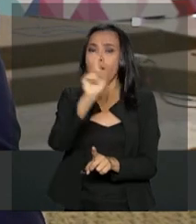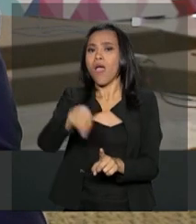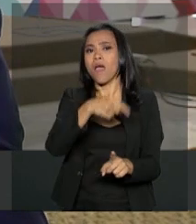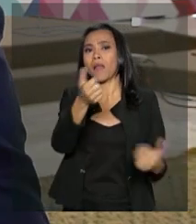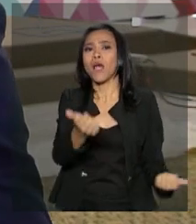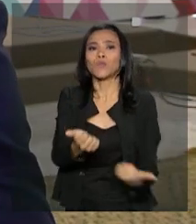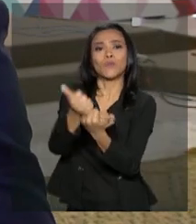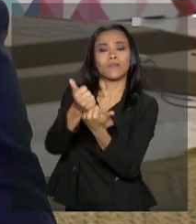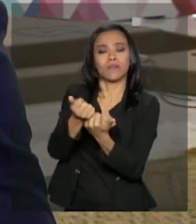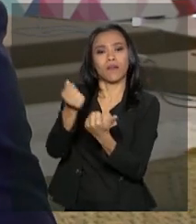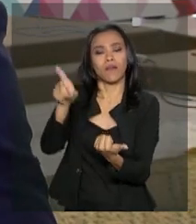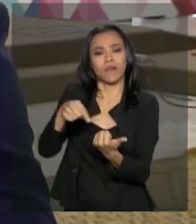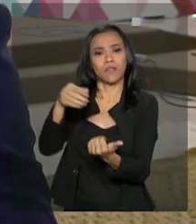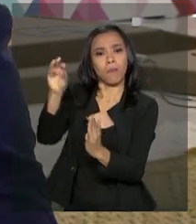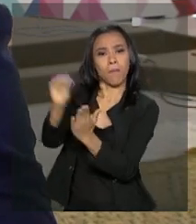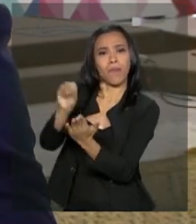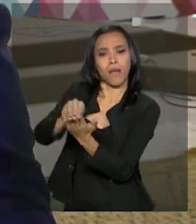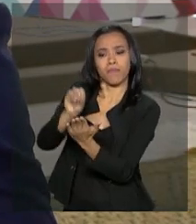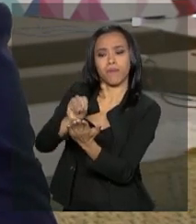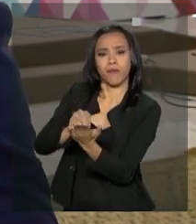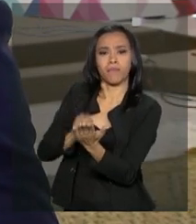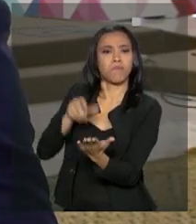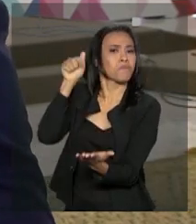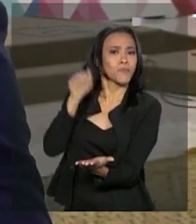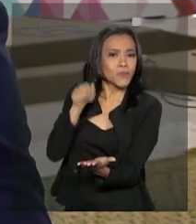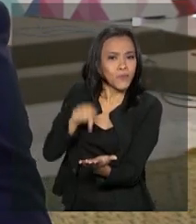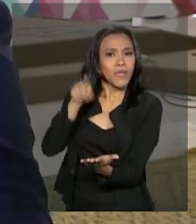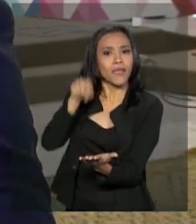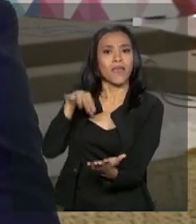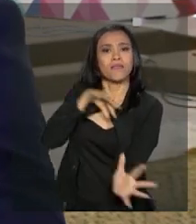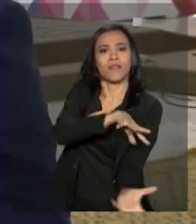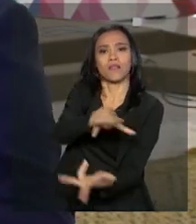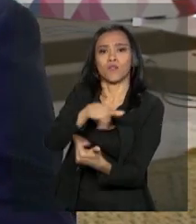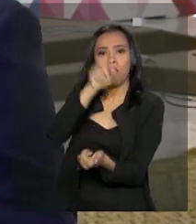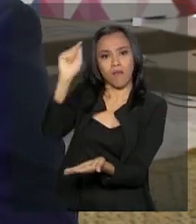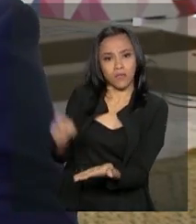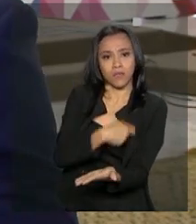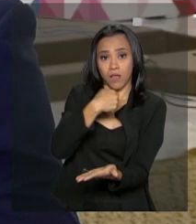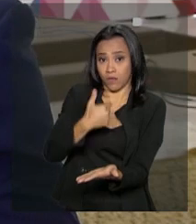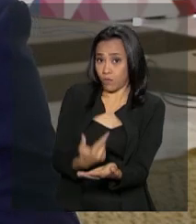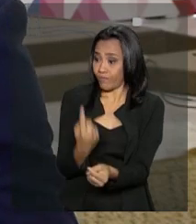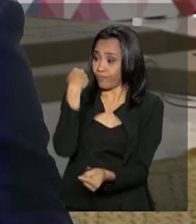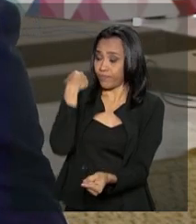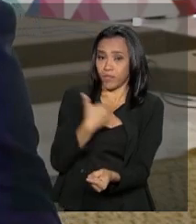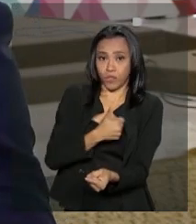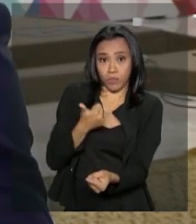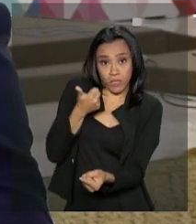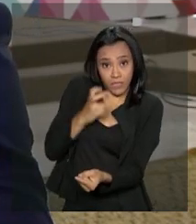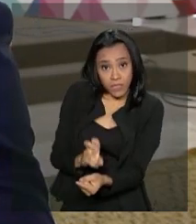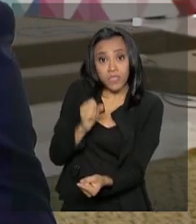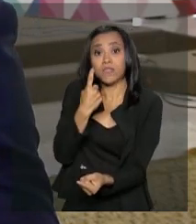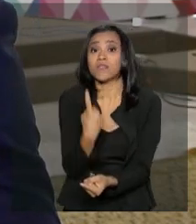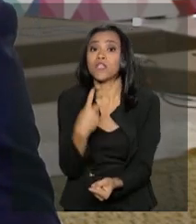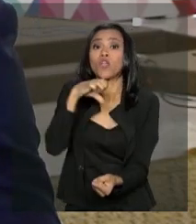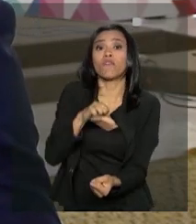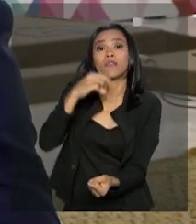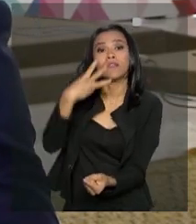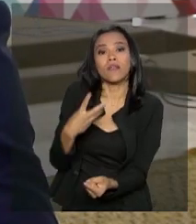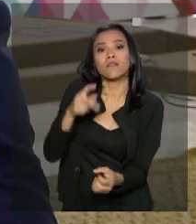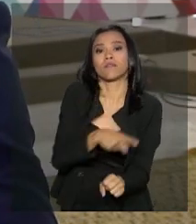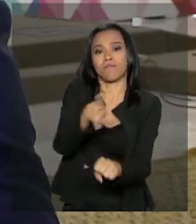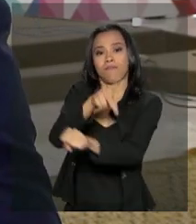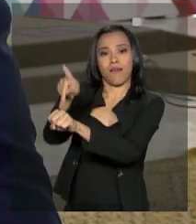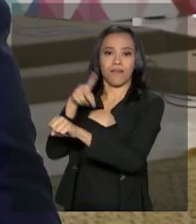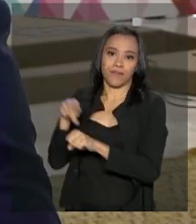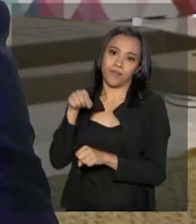2030 o protocolo internacional assinado em 2015 por 193 países na assembléia